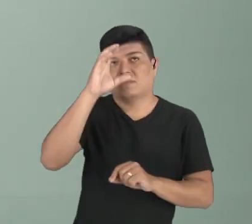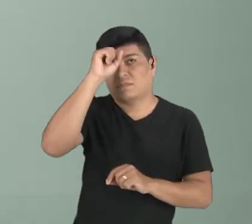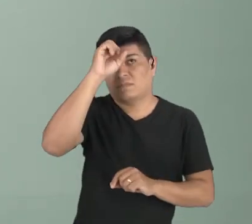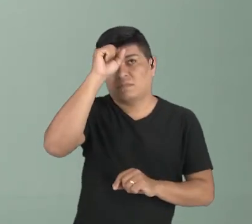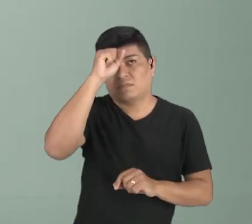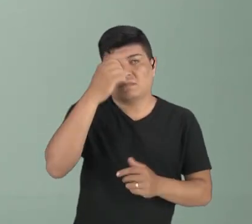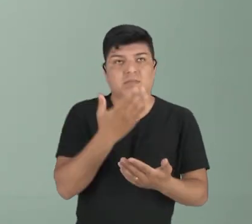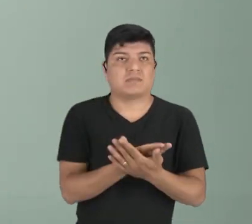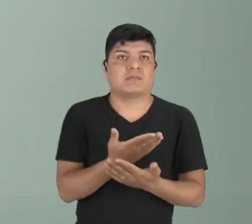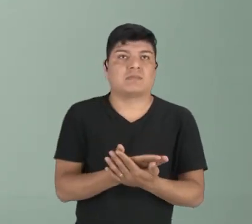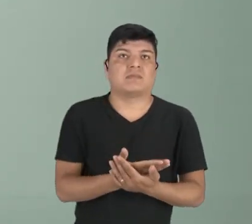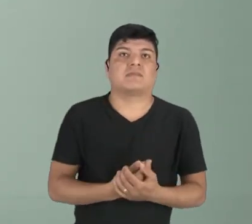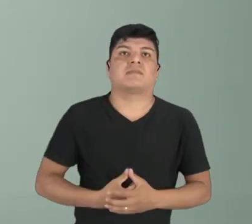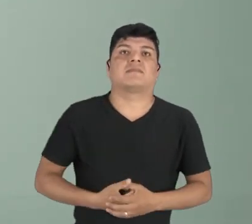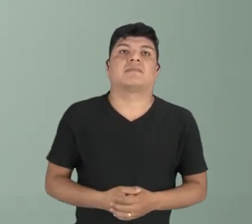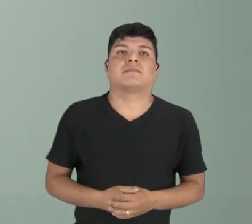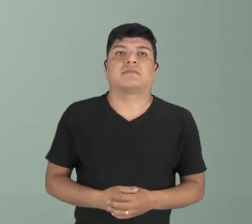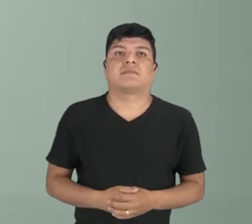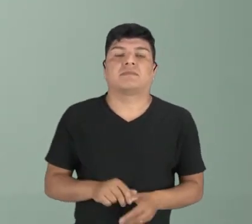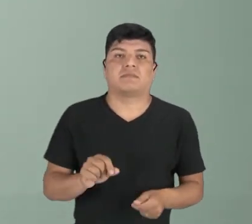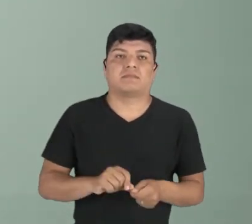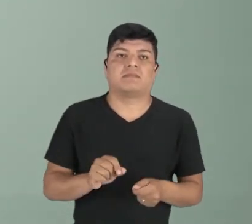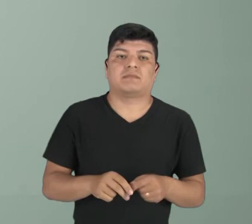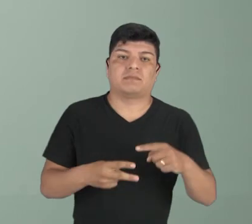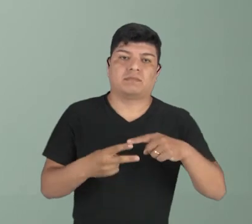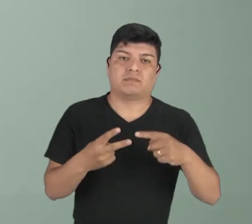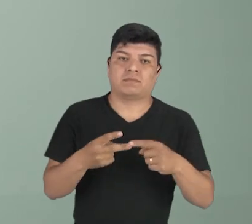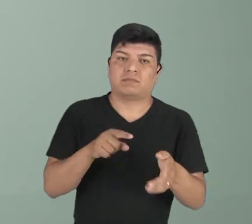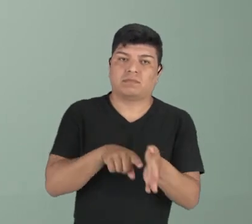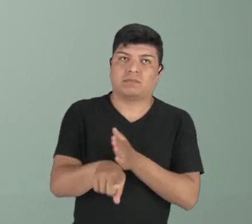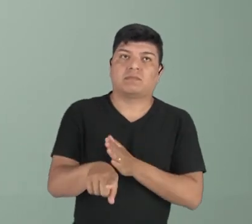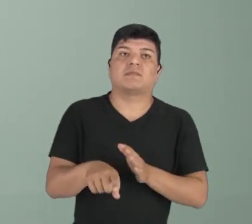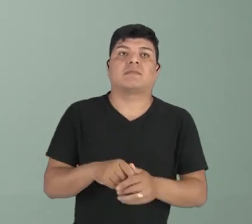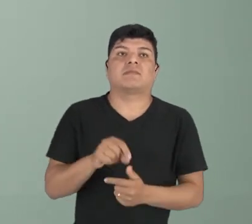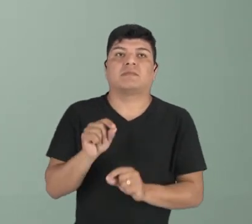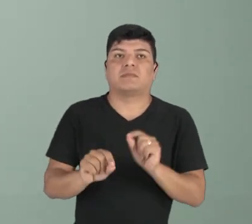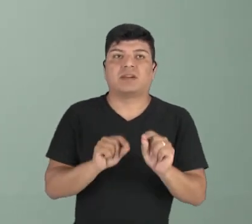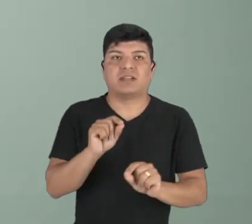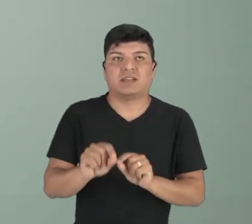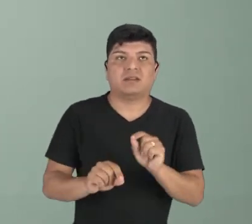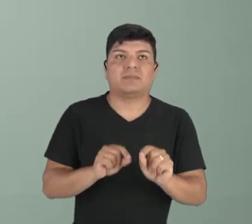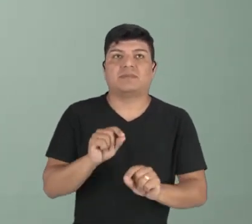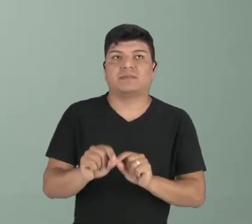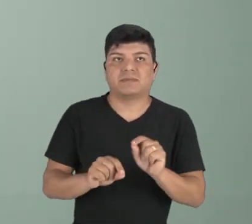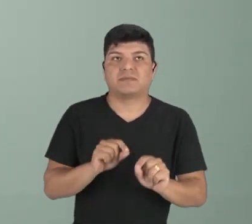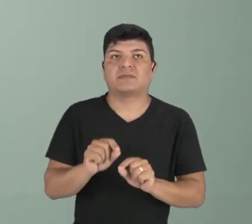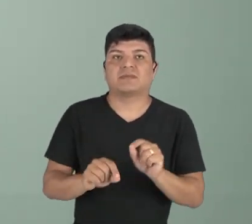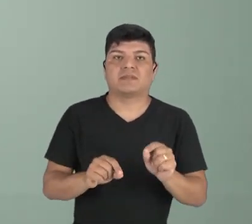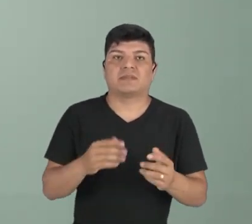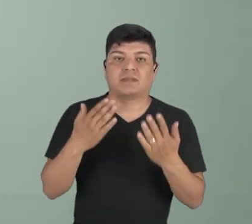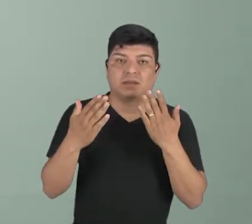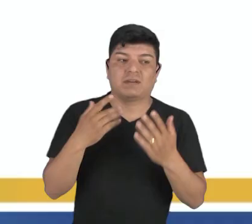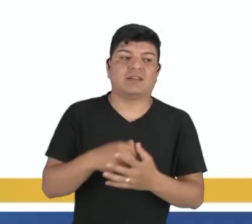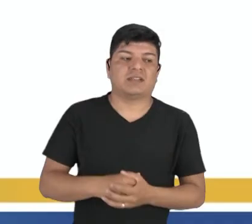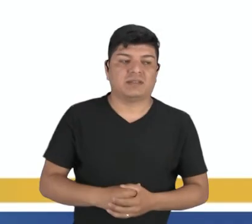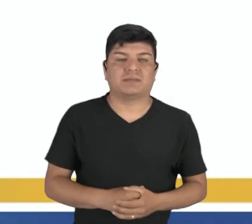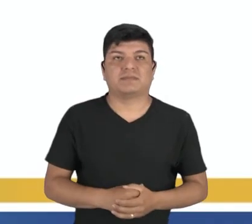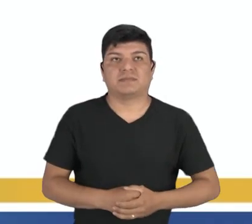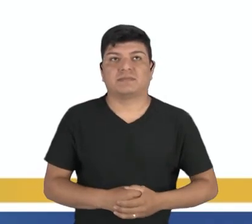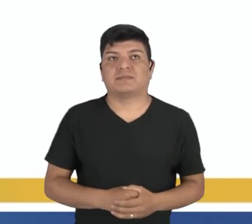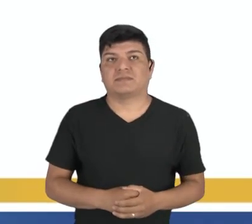nossa aula de hoje. O professor vai realizar com vocês duas questões e vamos ver o que a gente consegue assimilar. Questão